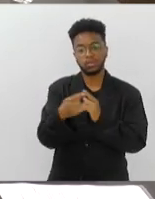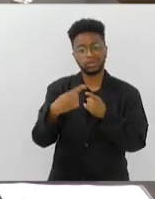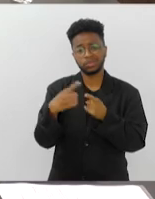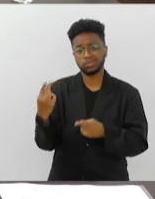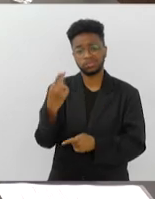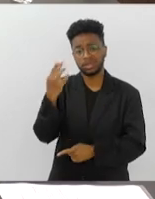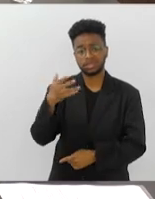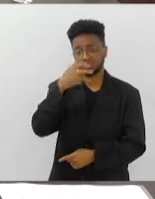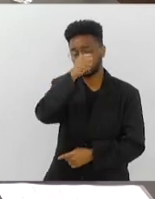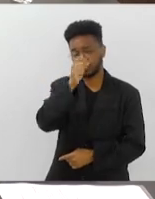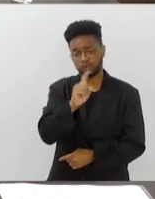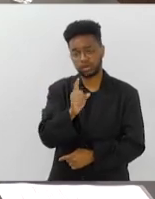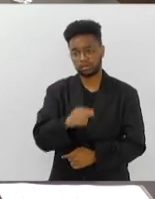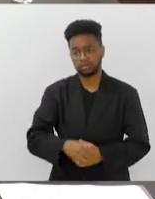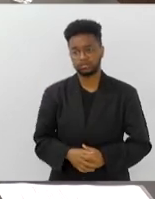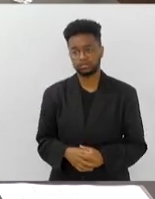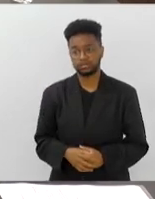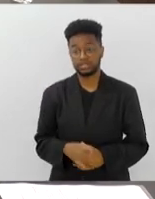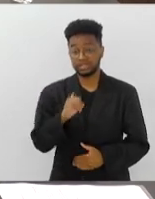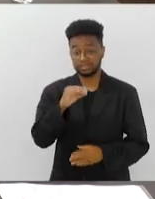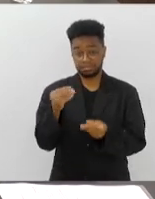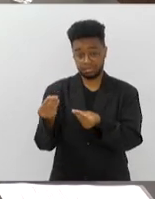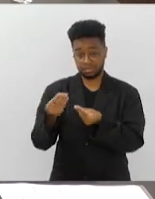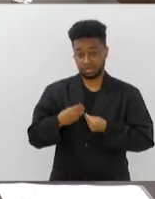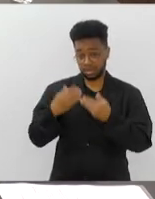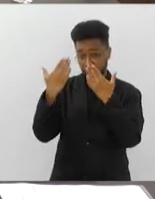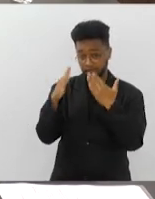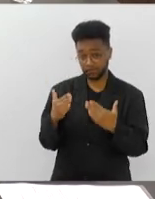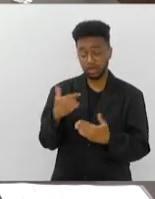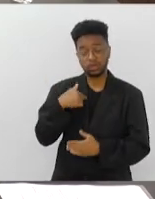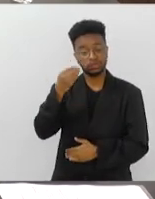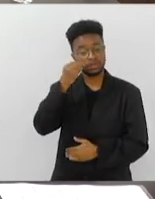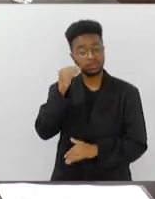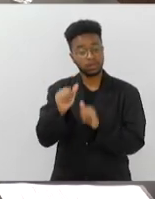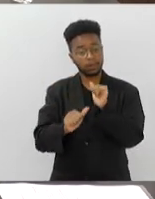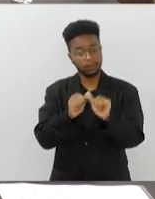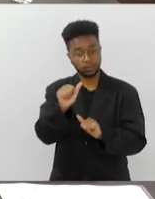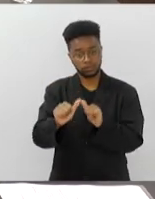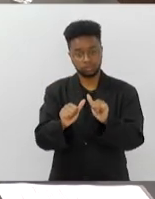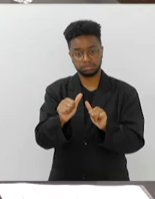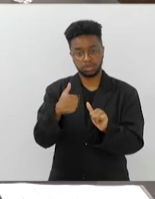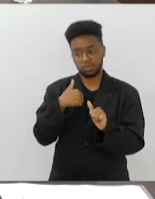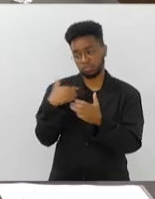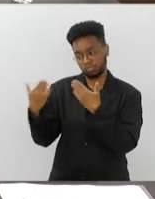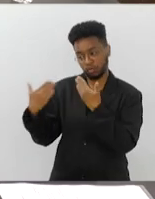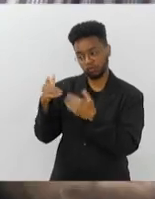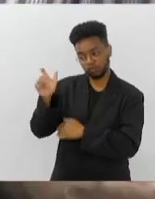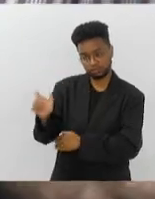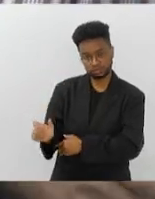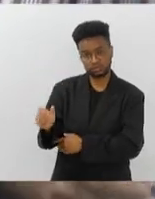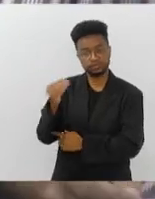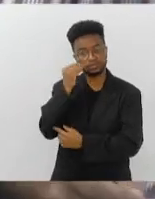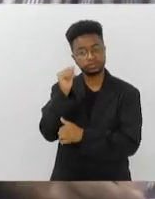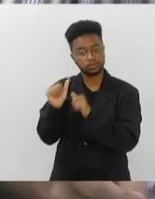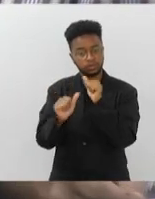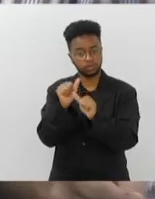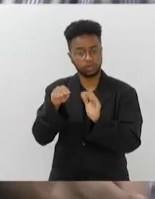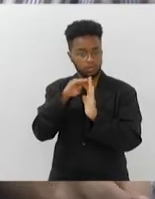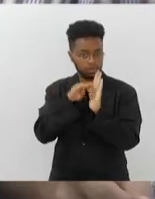conceder uma vista para tentar transformar, ouvindo a autora, esse projeto num